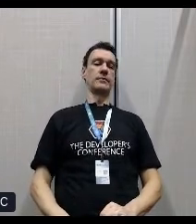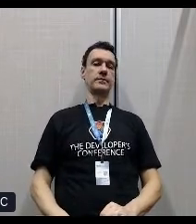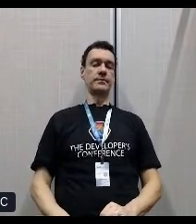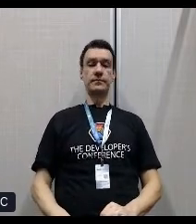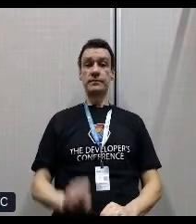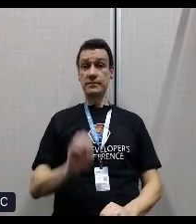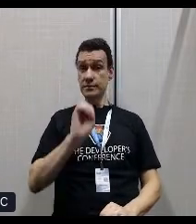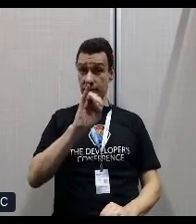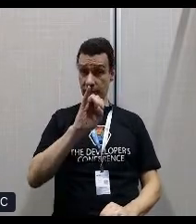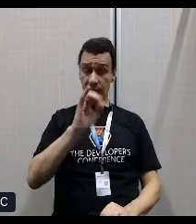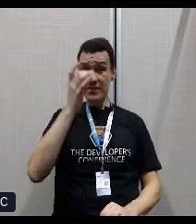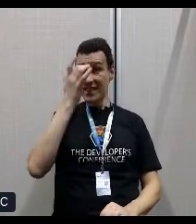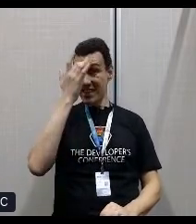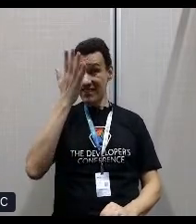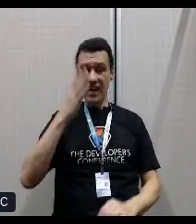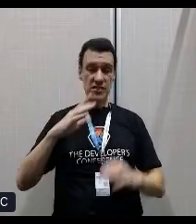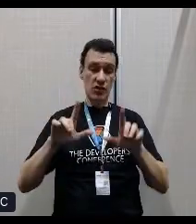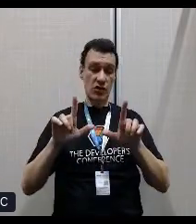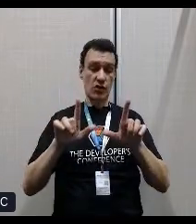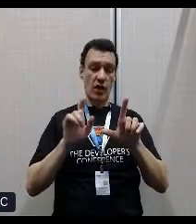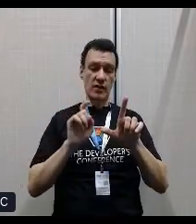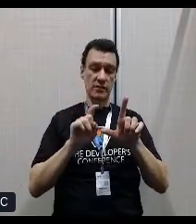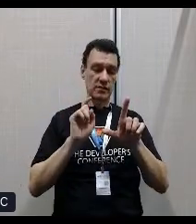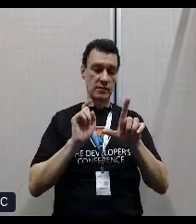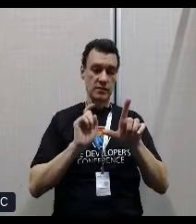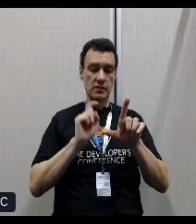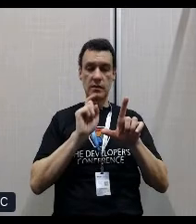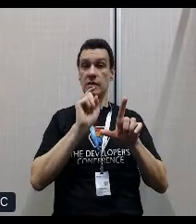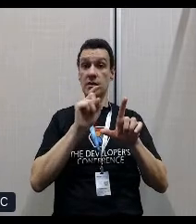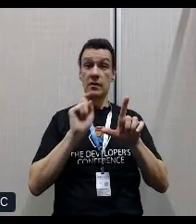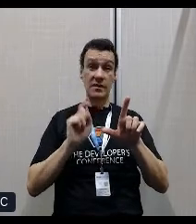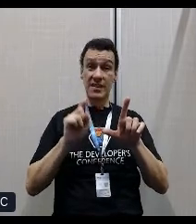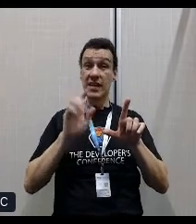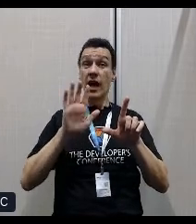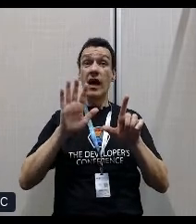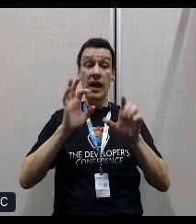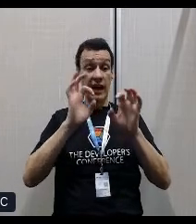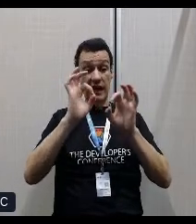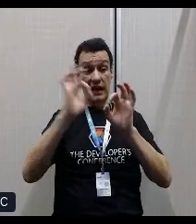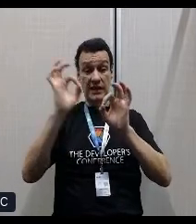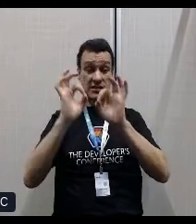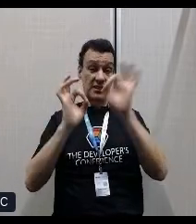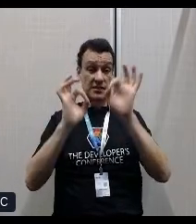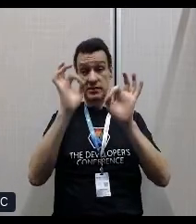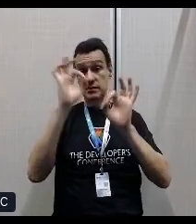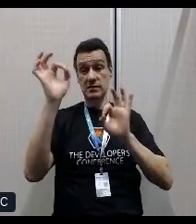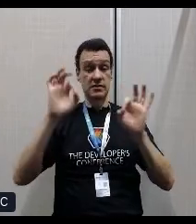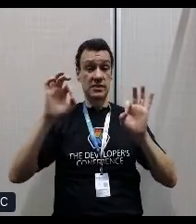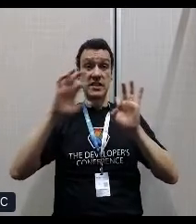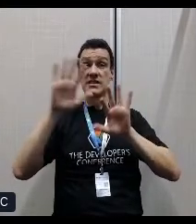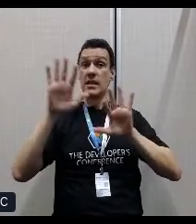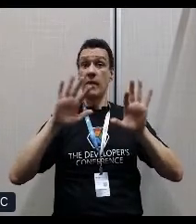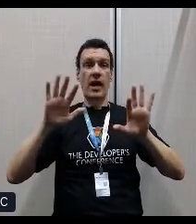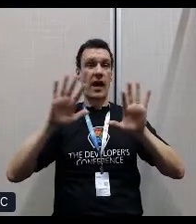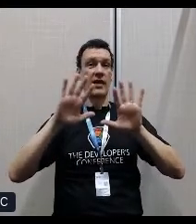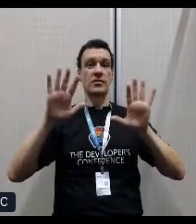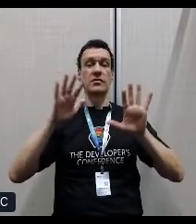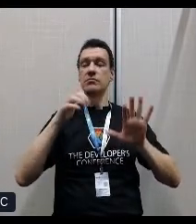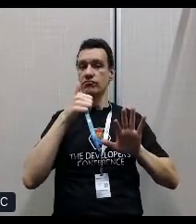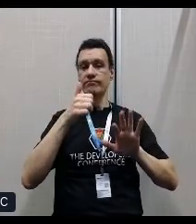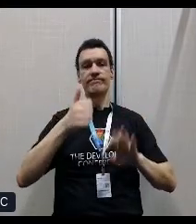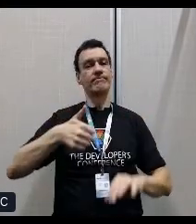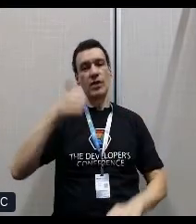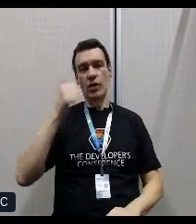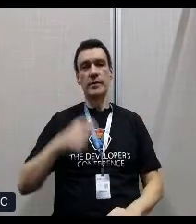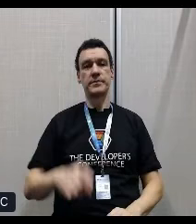toque, a área que seja, muito mais fácil vai ser realizar essa atividade. Próximo slide, developers,